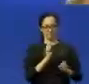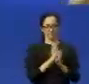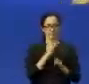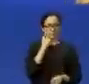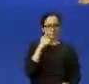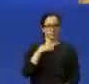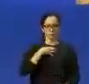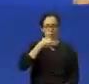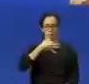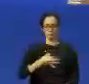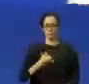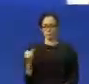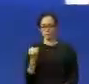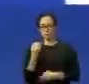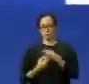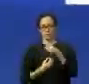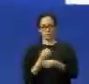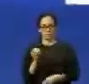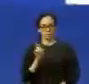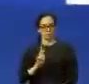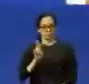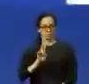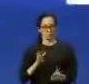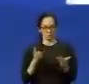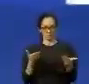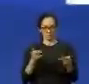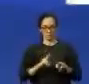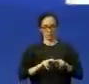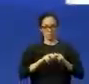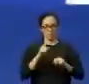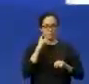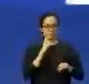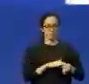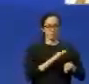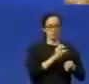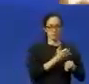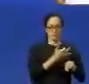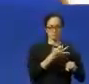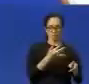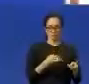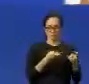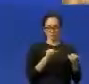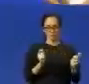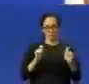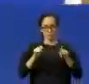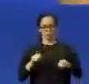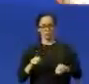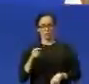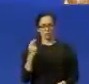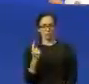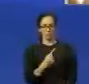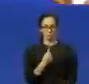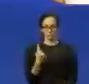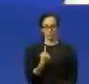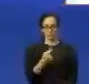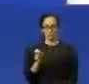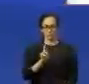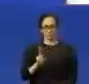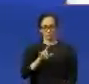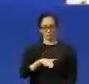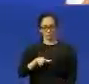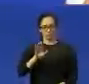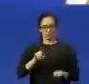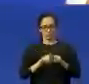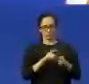no uso da centrífuga. Portanto, quanto maior for a densidade, tanto mais será o uso da centrífuga